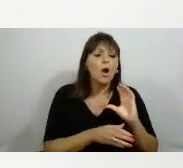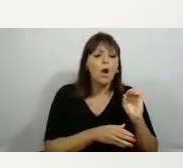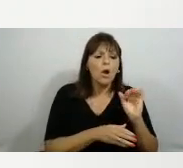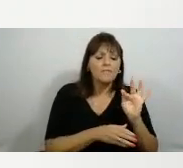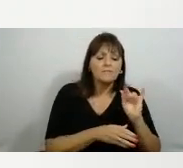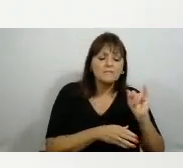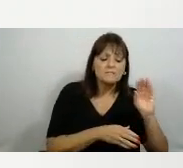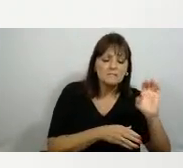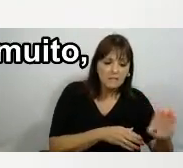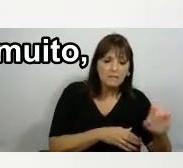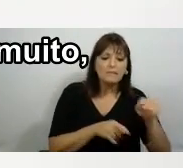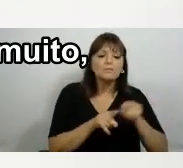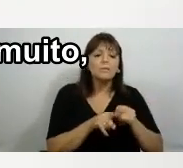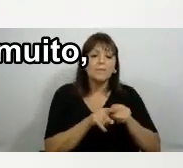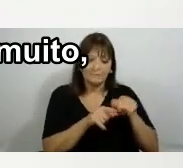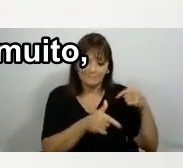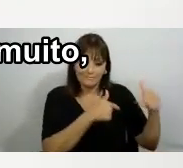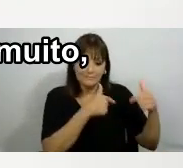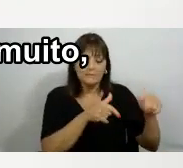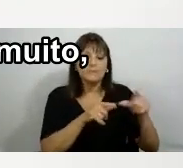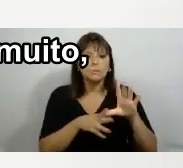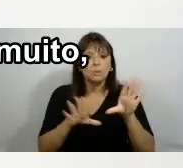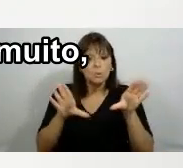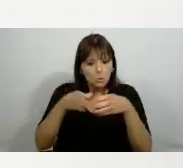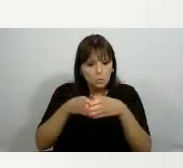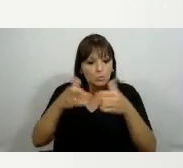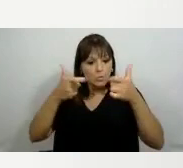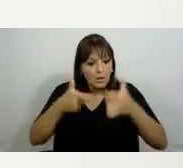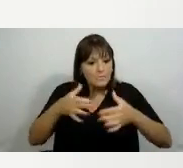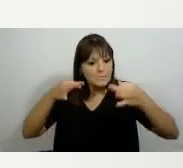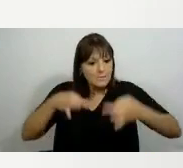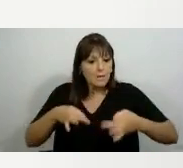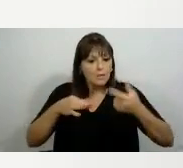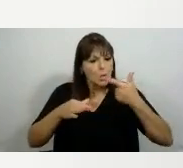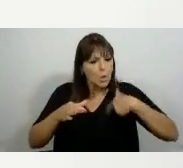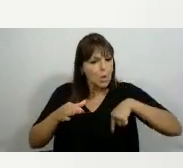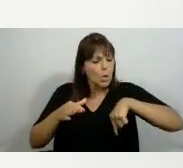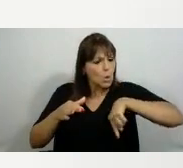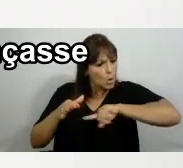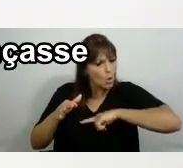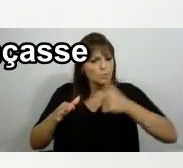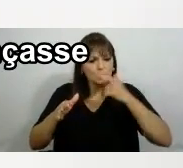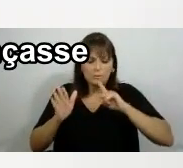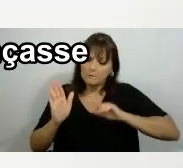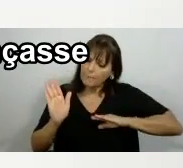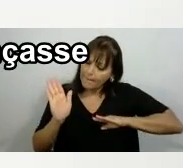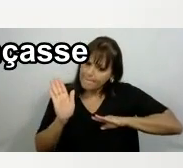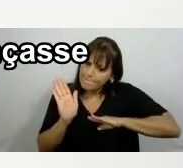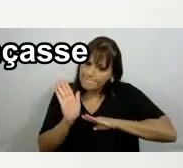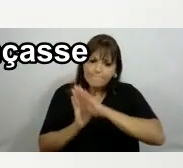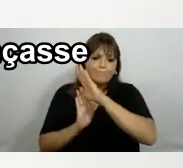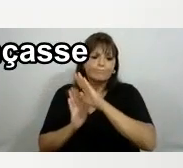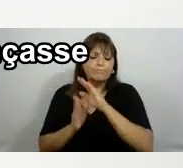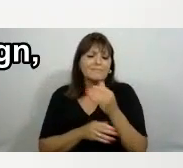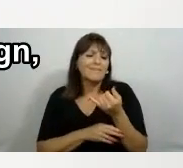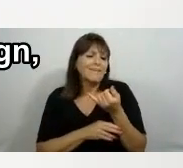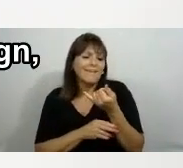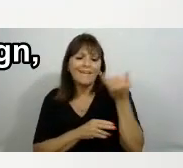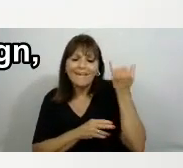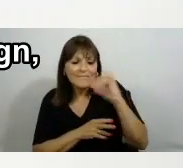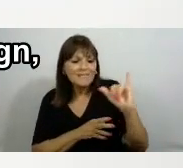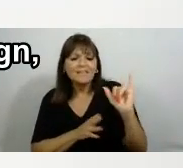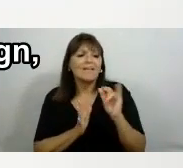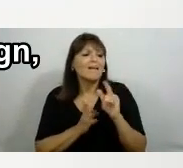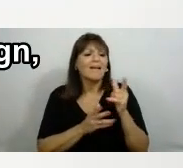lugar certo, fez com que a gente escalasse muito, fez com que a gente evitasse sombreamentos, alcançasse